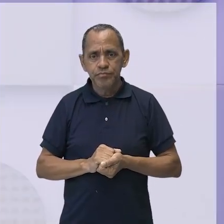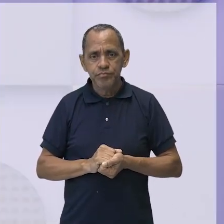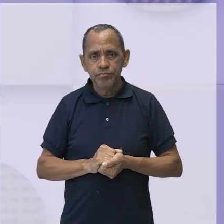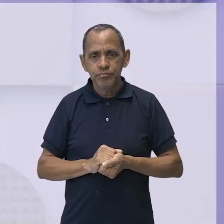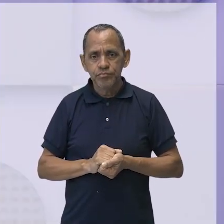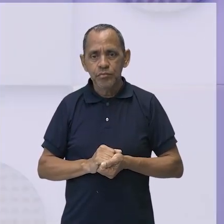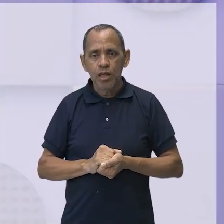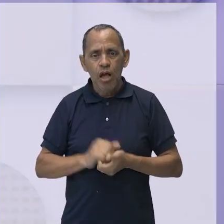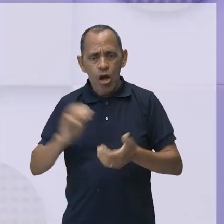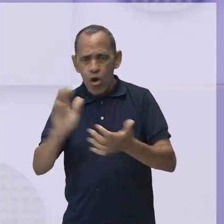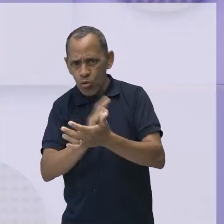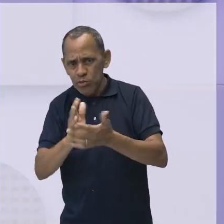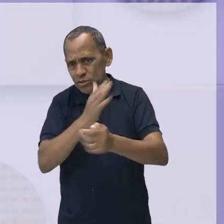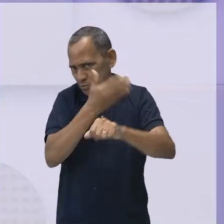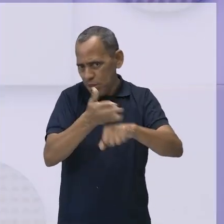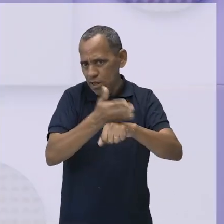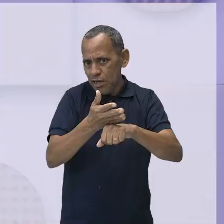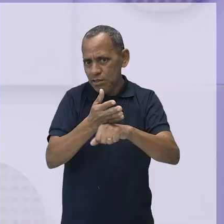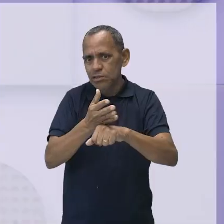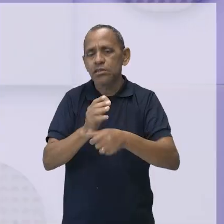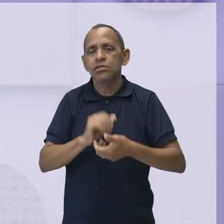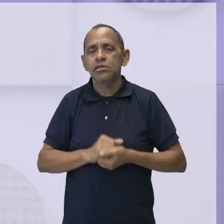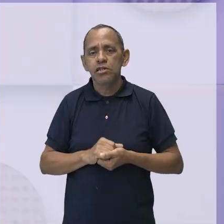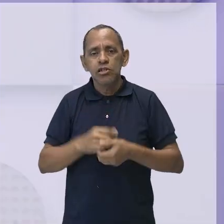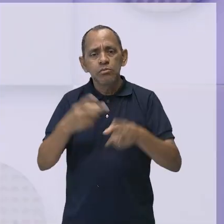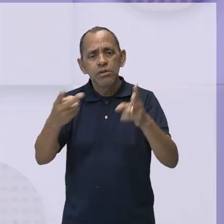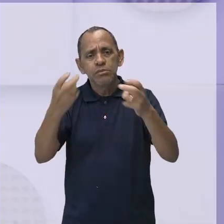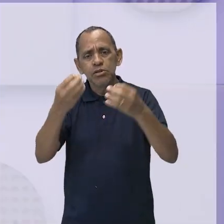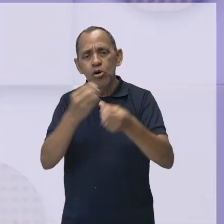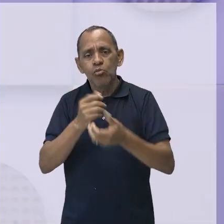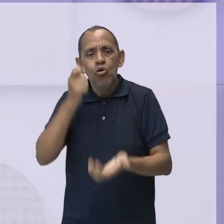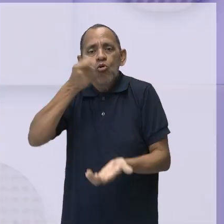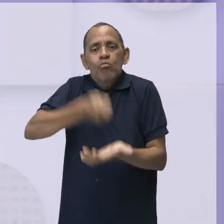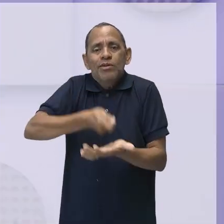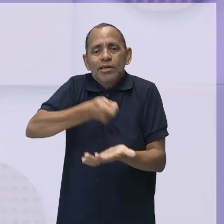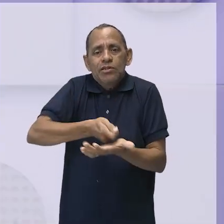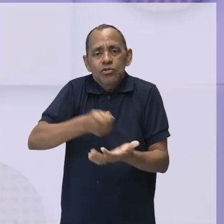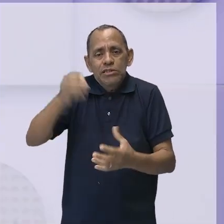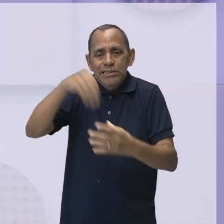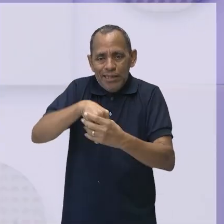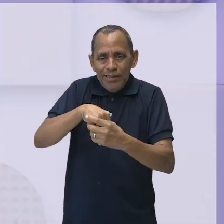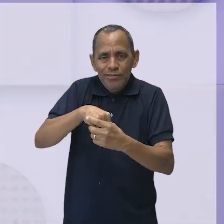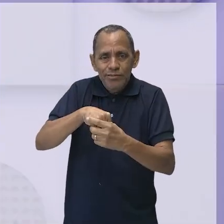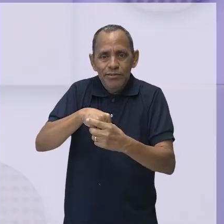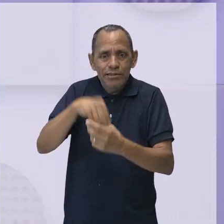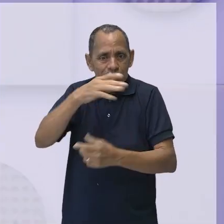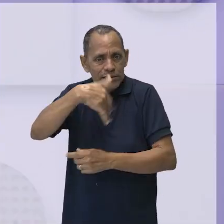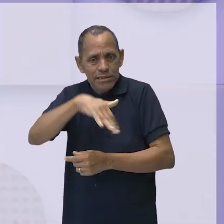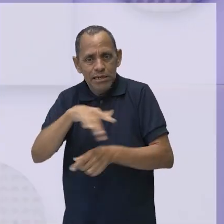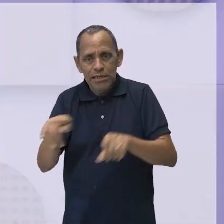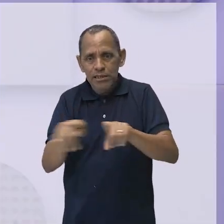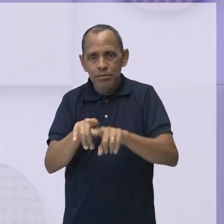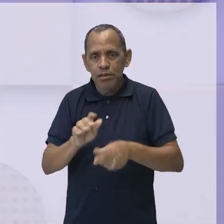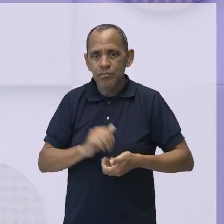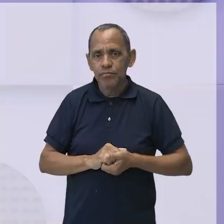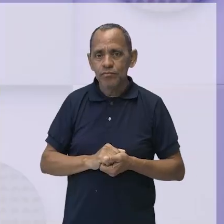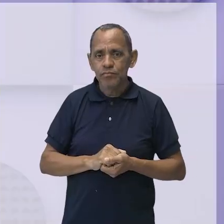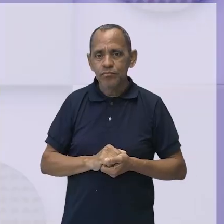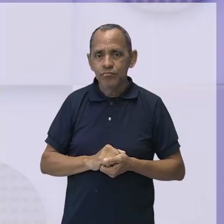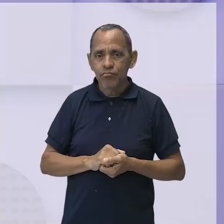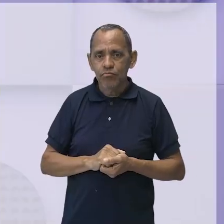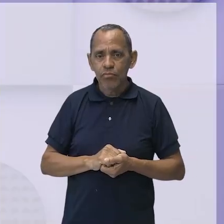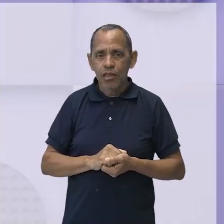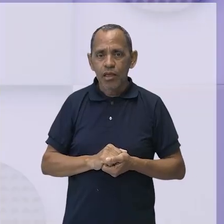certas práticas são vistas como obrigações dentro da sua comunidade de fé. Quantas das vezes, às vezes